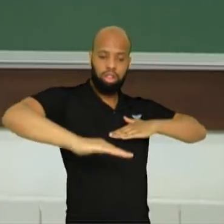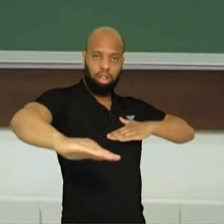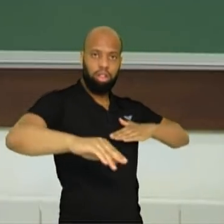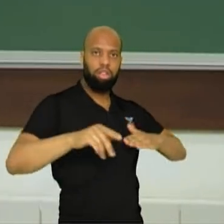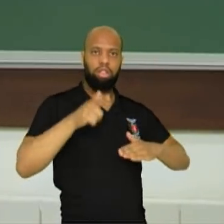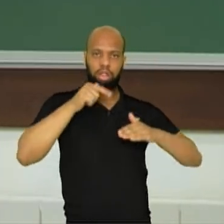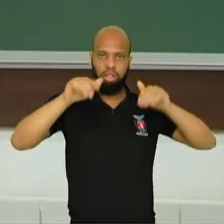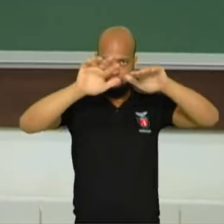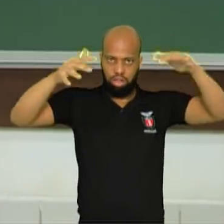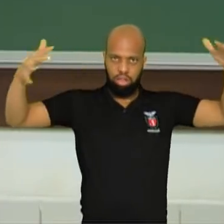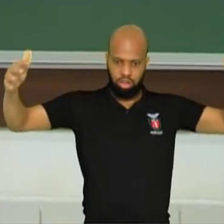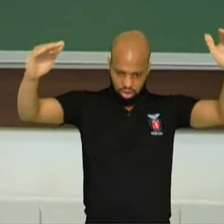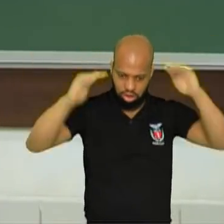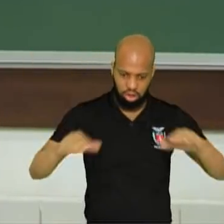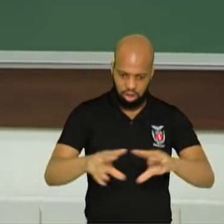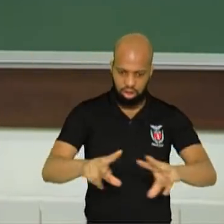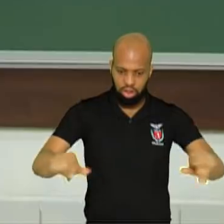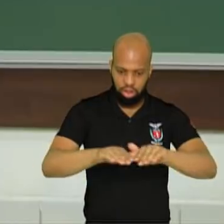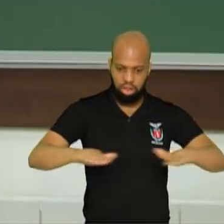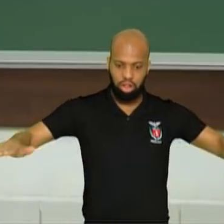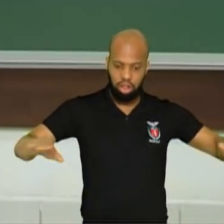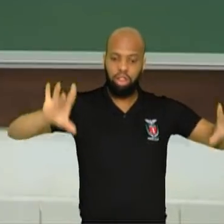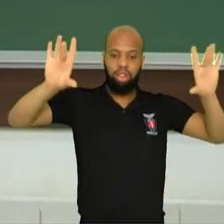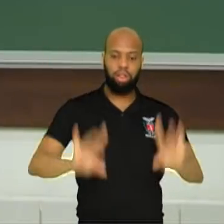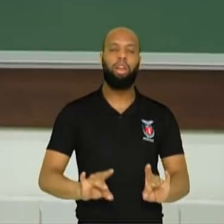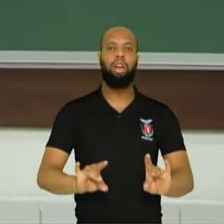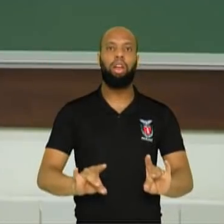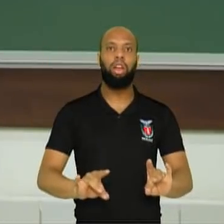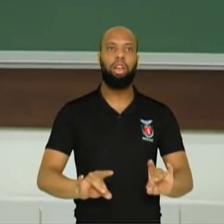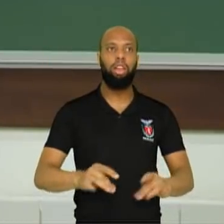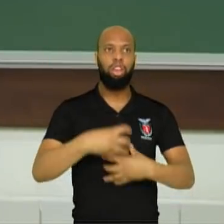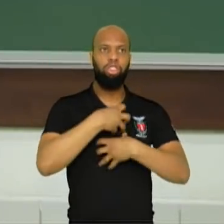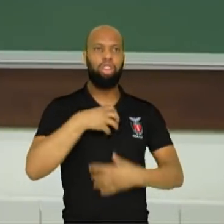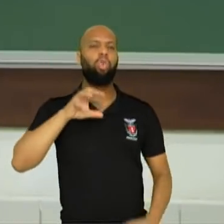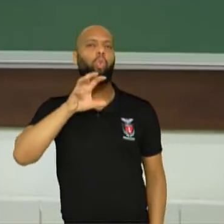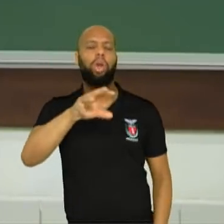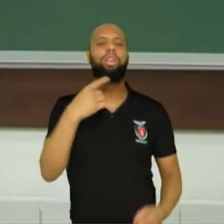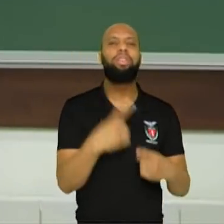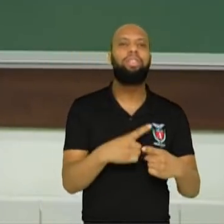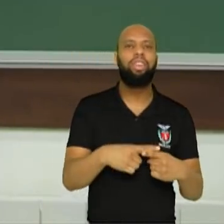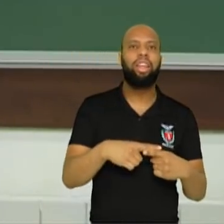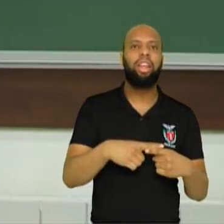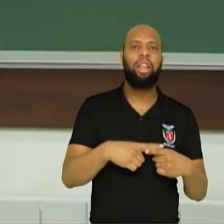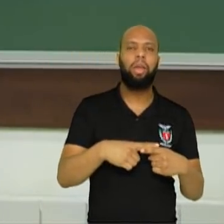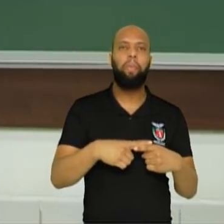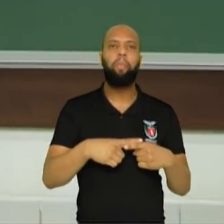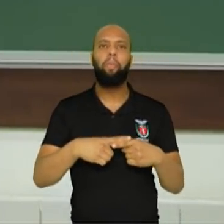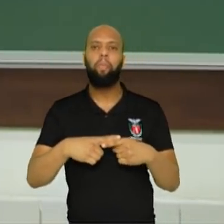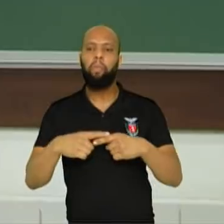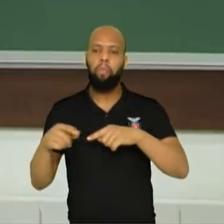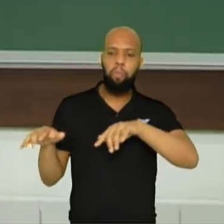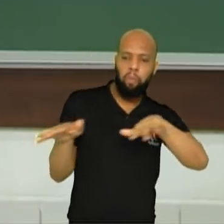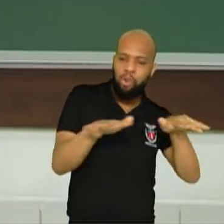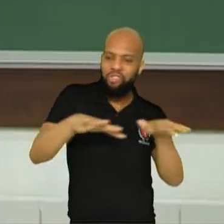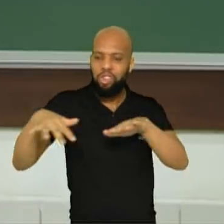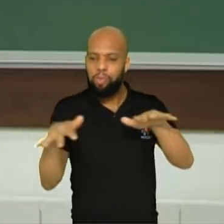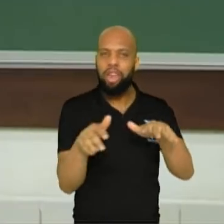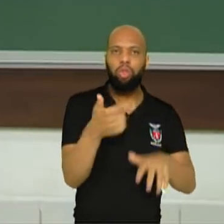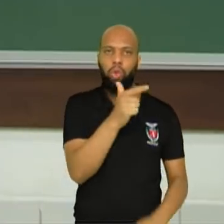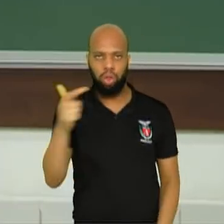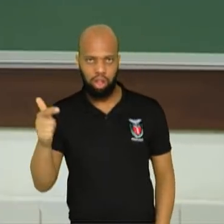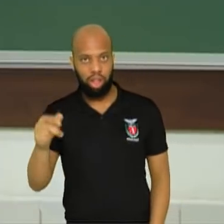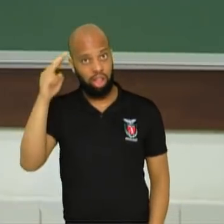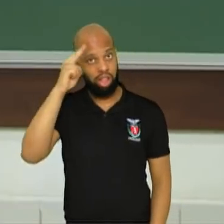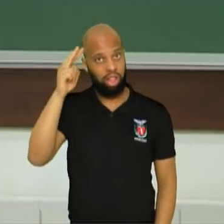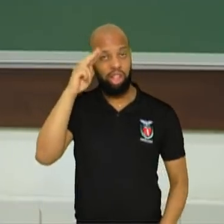do oceano, ok? Então, quando alguém te falar que uma esponja é séssil, é porque ela não se move. Então, parando para lembrar lá do